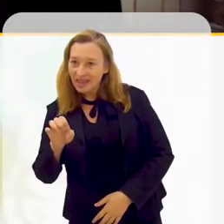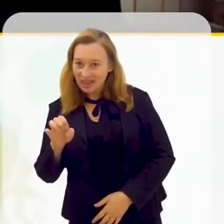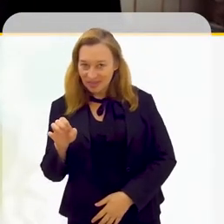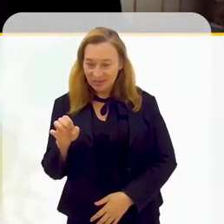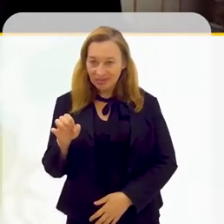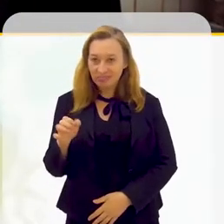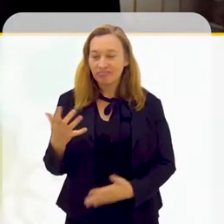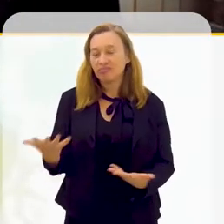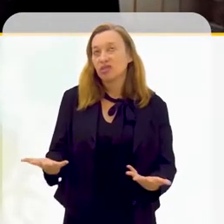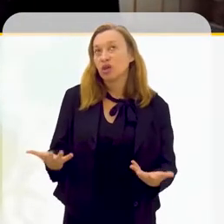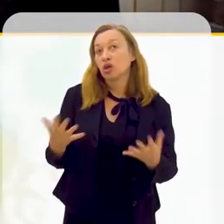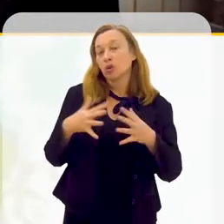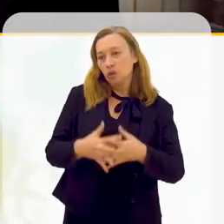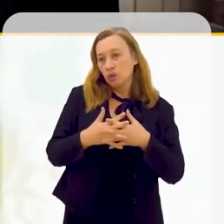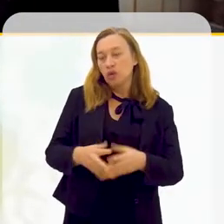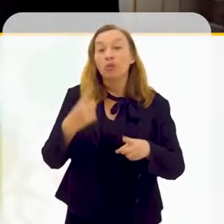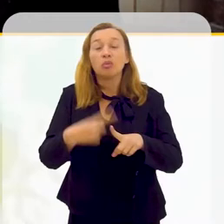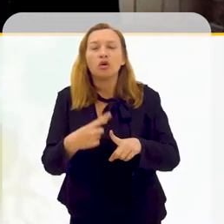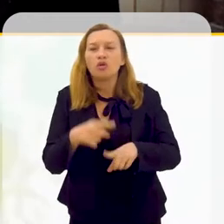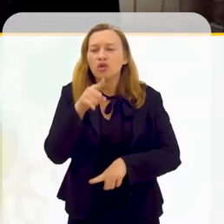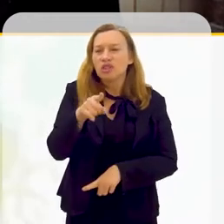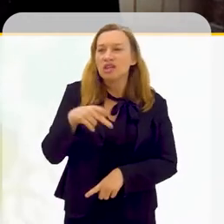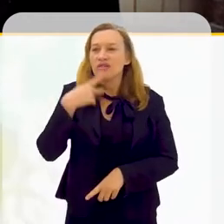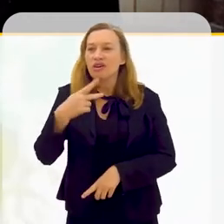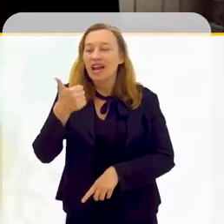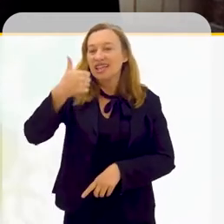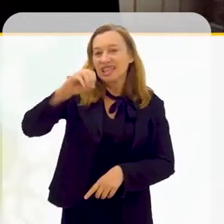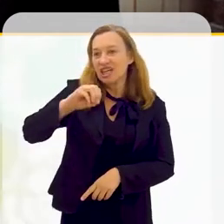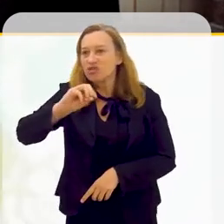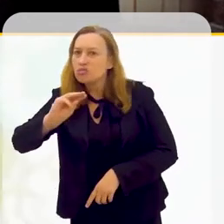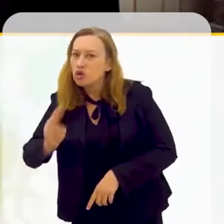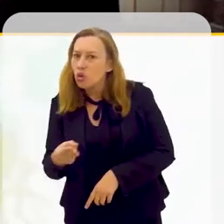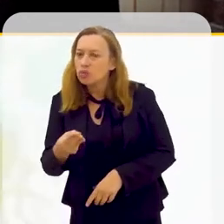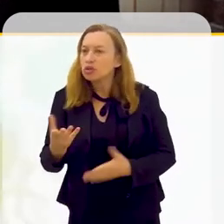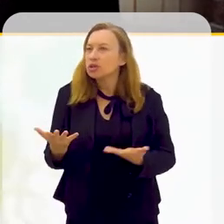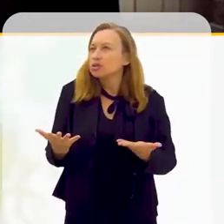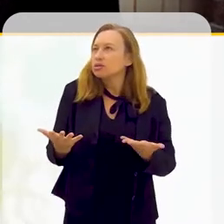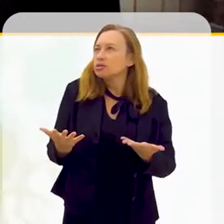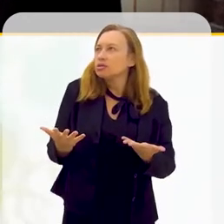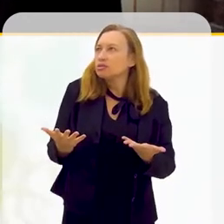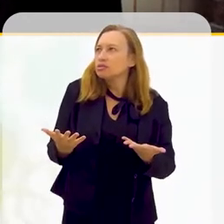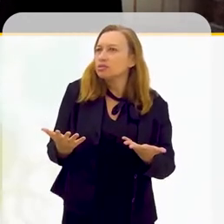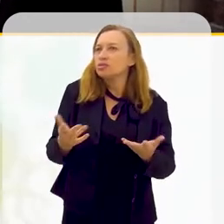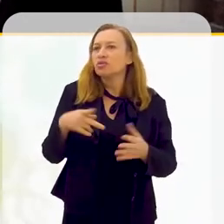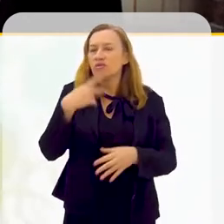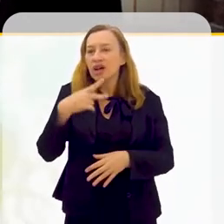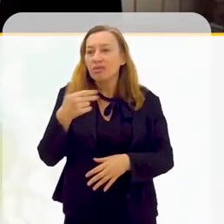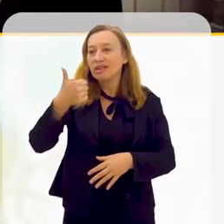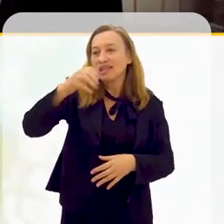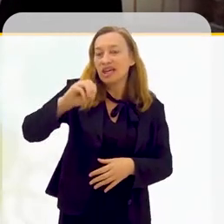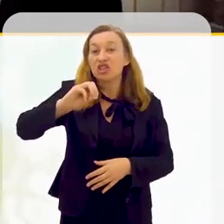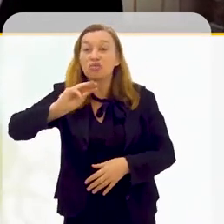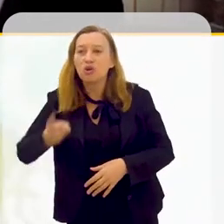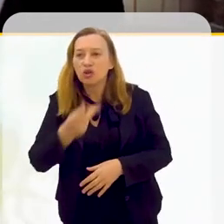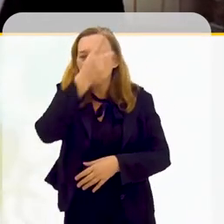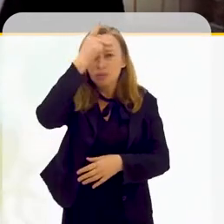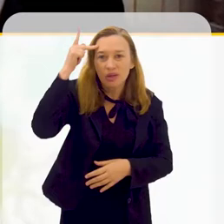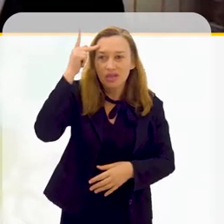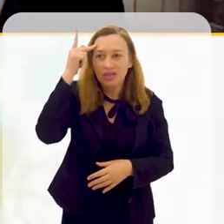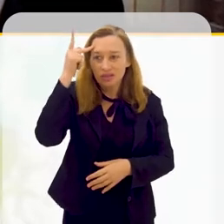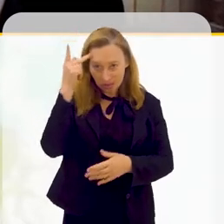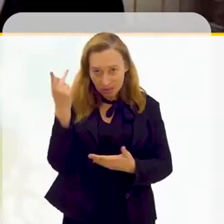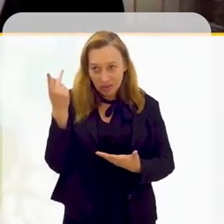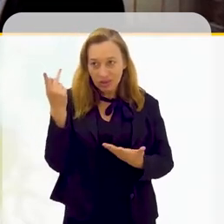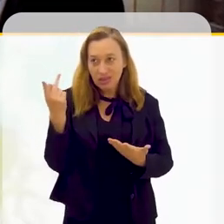Daniela a questão é complexa porque quando você fala em 10 milhões nós dizemos 10 milhões